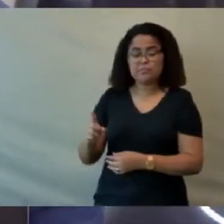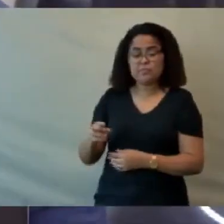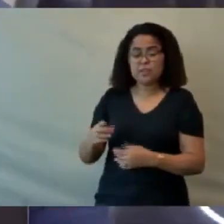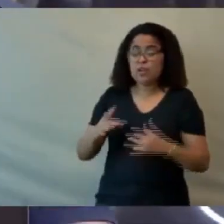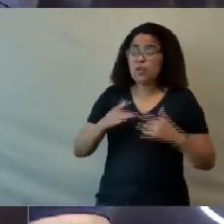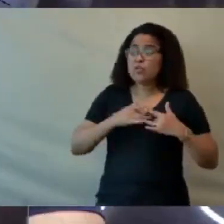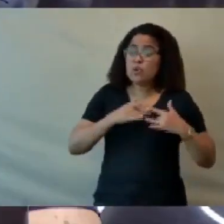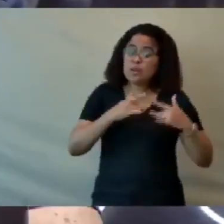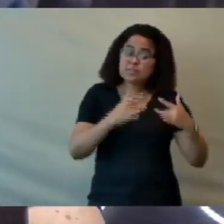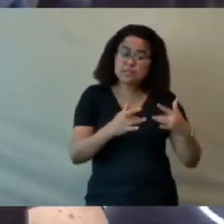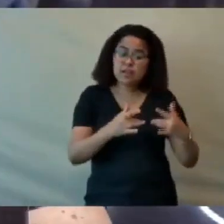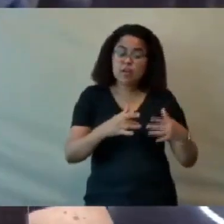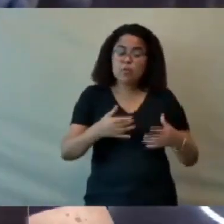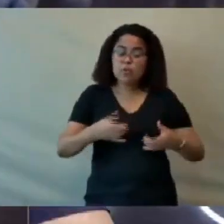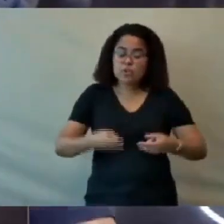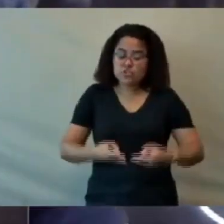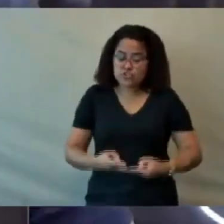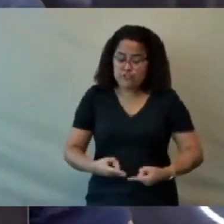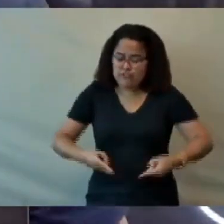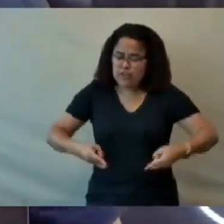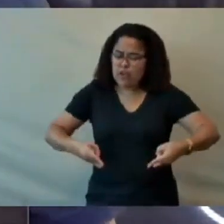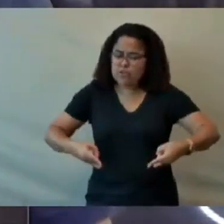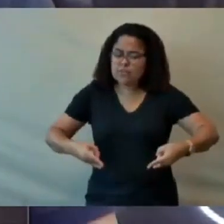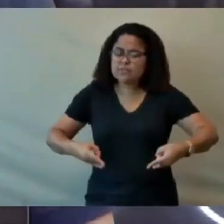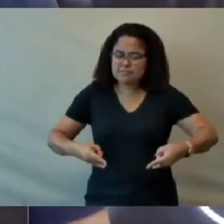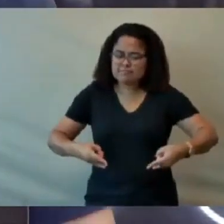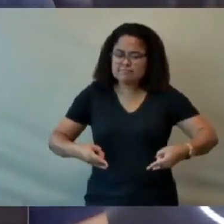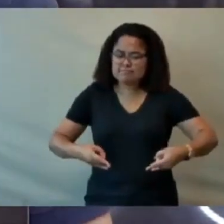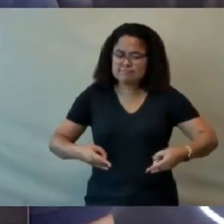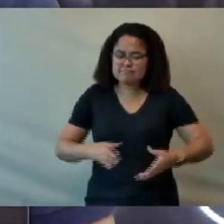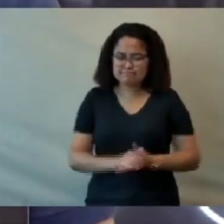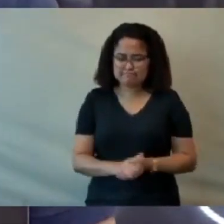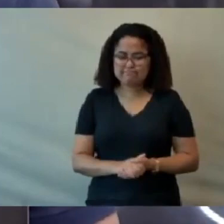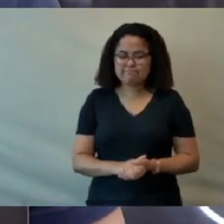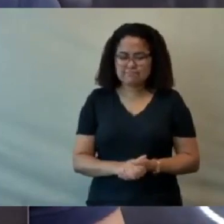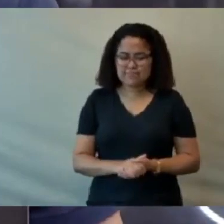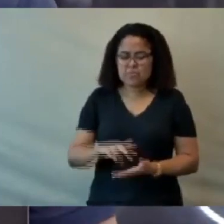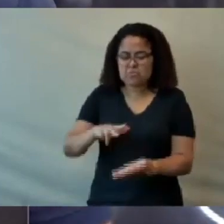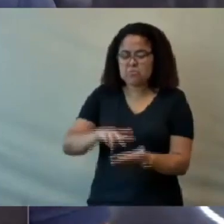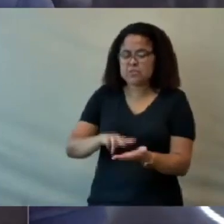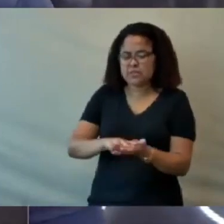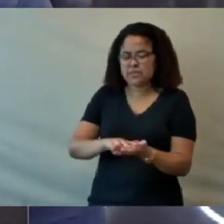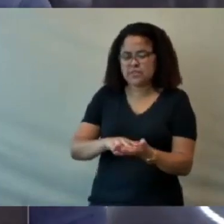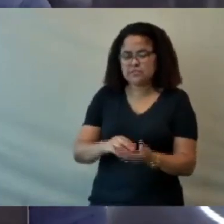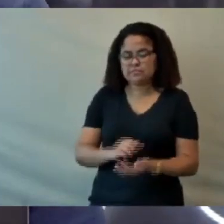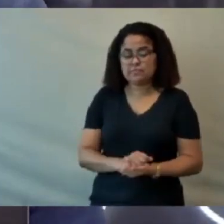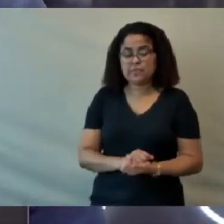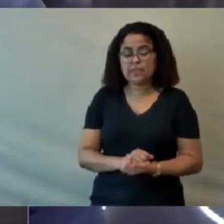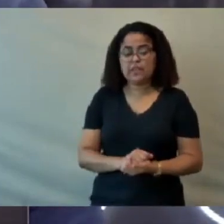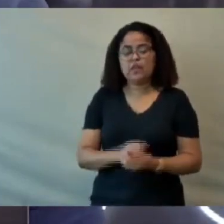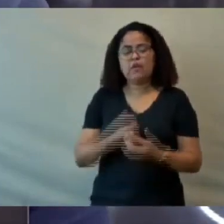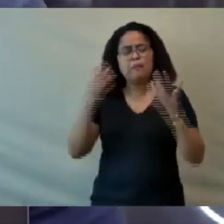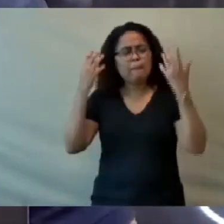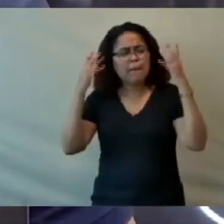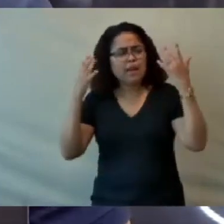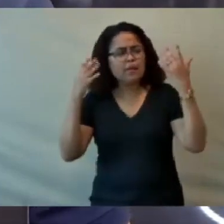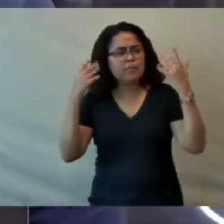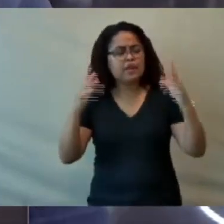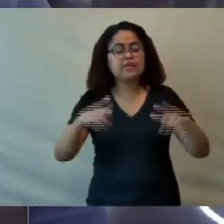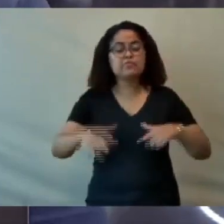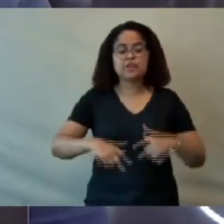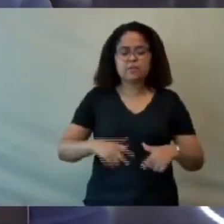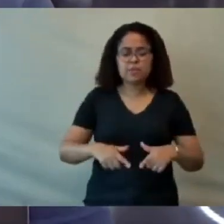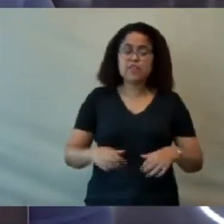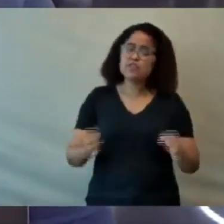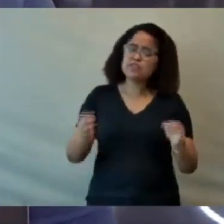é isso parabéns aí pelo trabalho eu vou encerrando por aqui gente agradecendo a